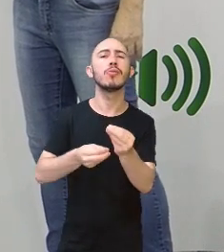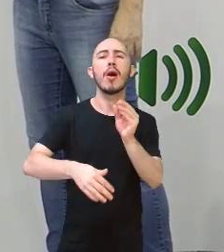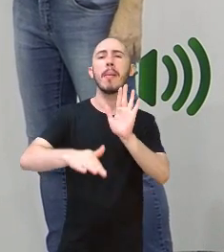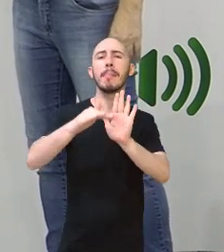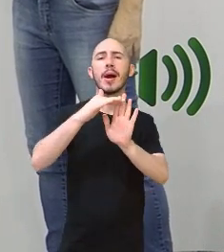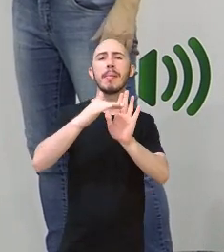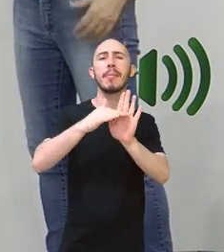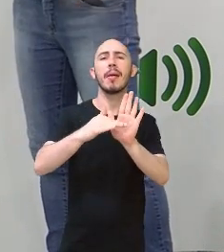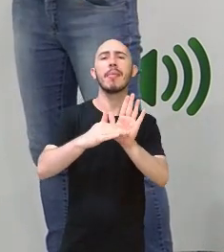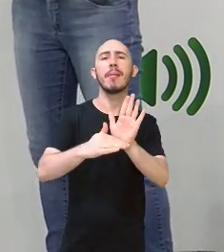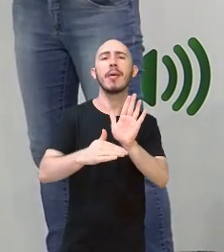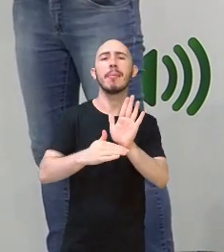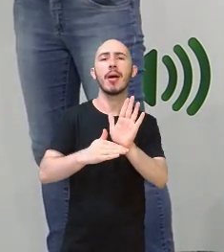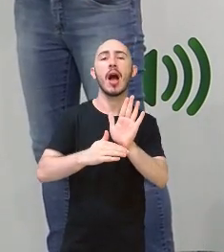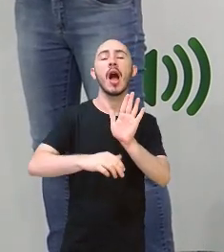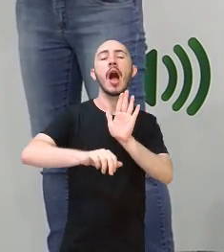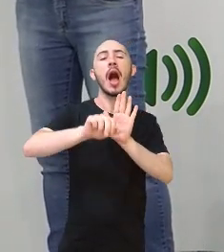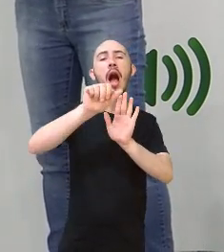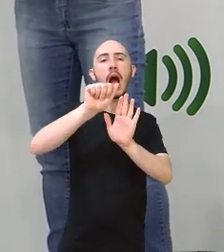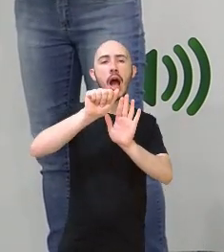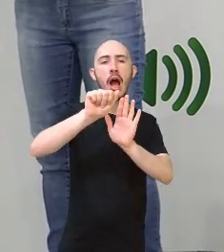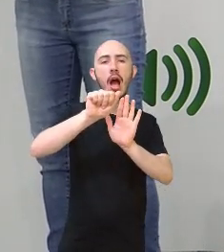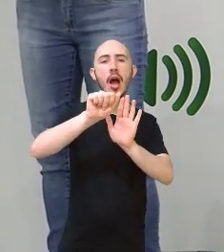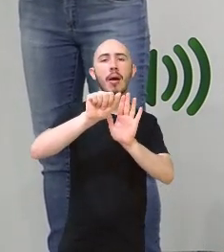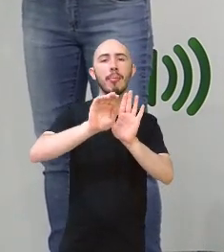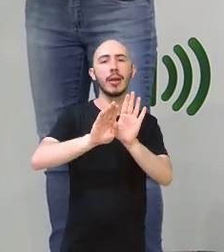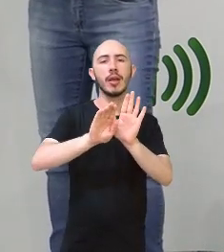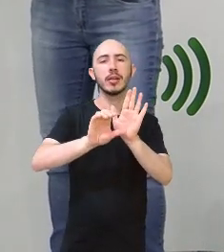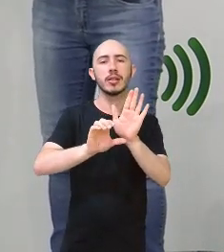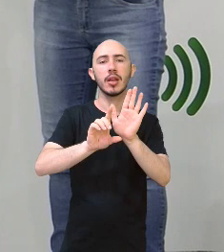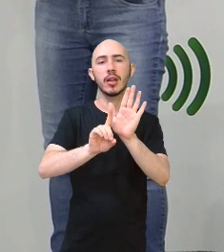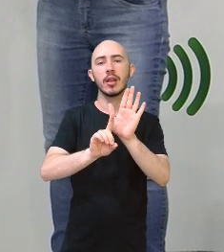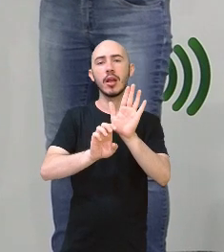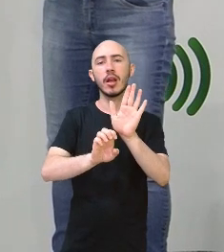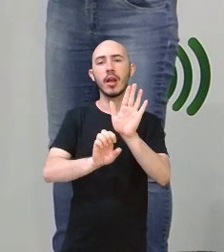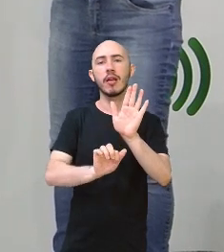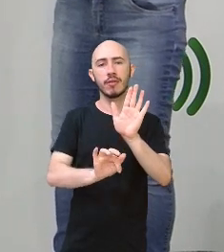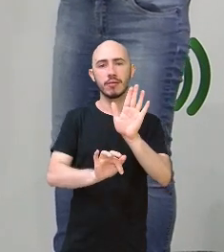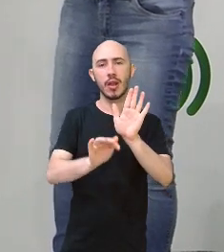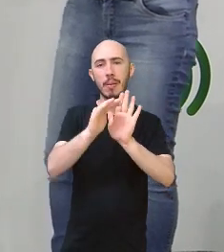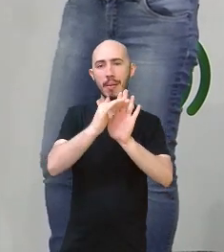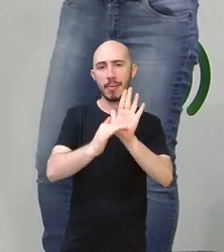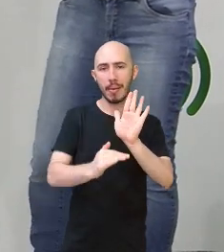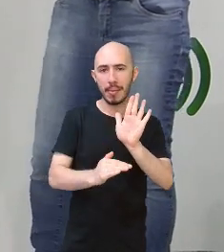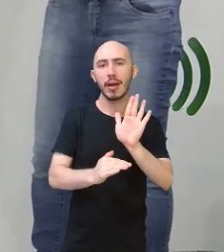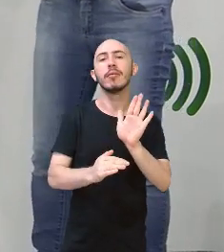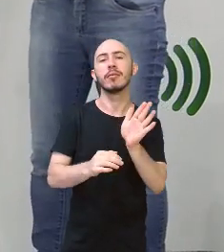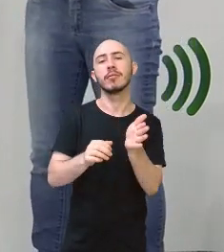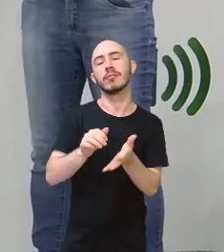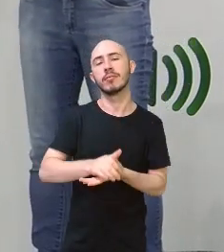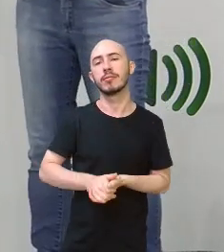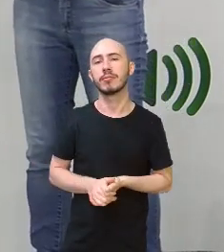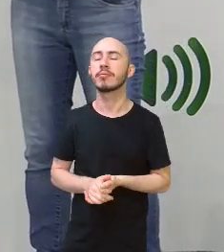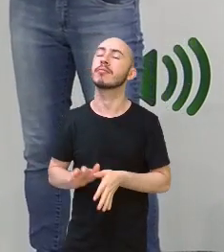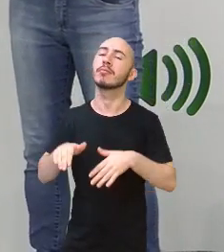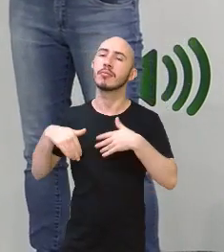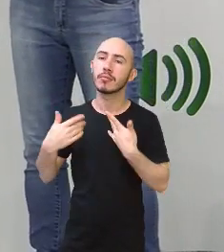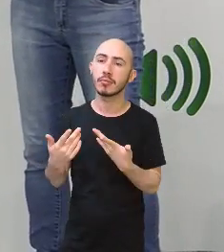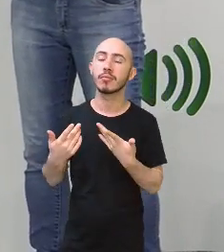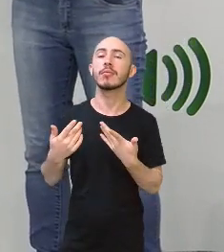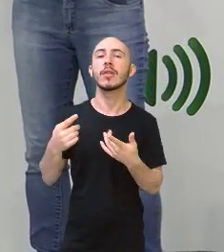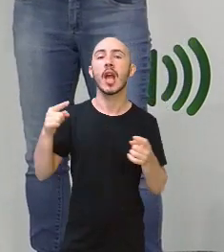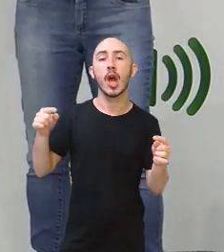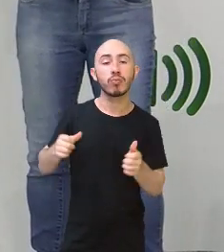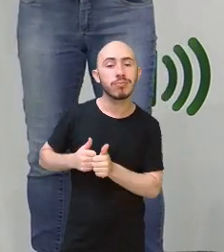Z, tá? O que significa isso? É em ordem alfabética. Ele vai seguir justamente a ordem que existe